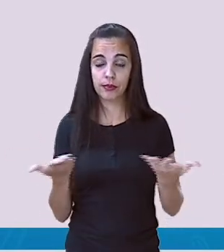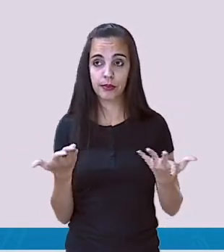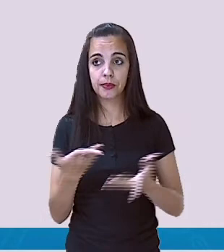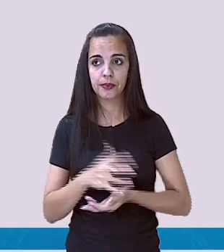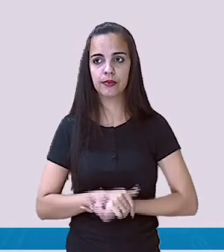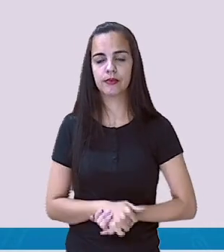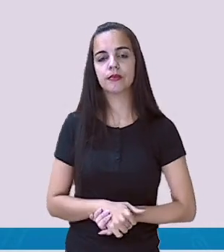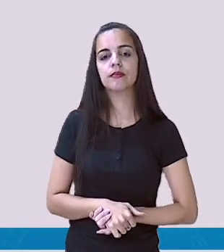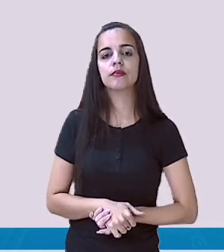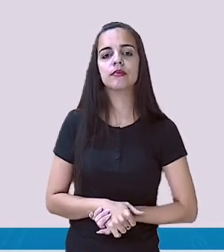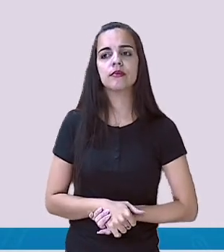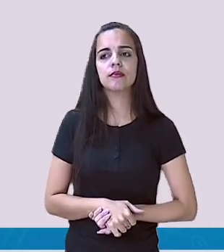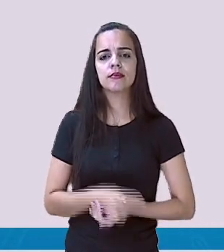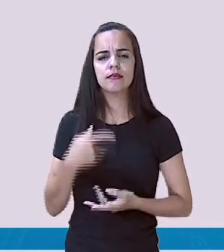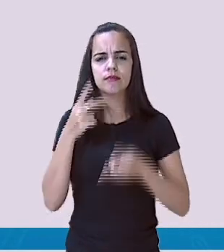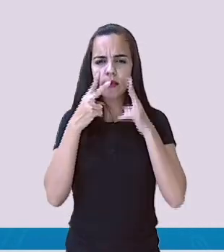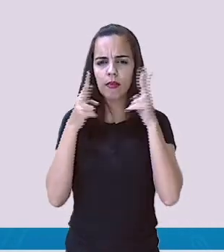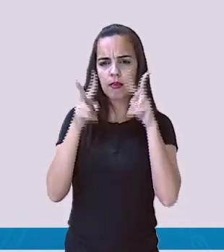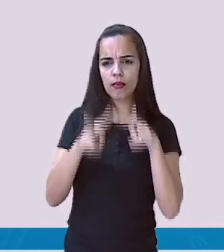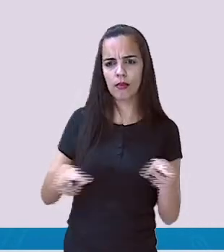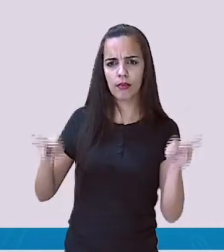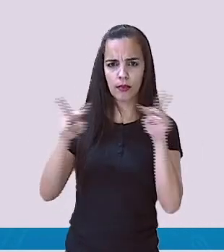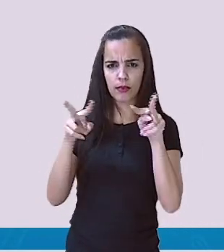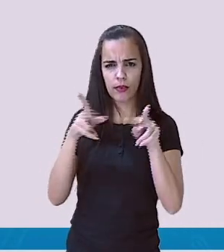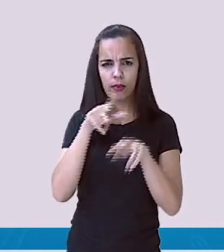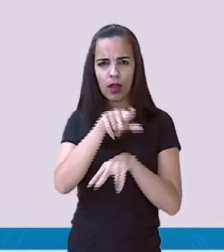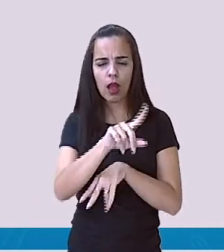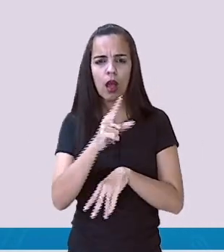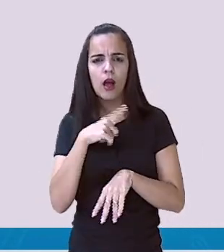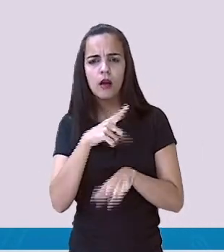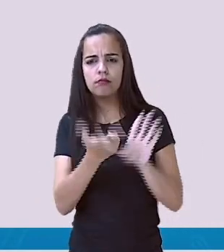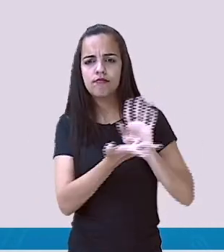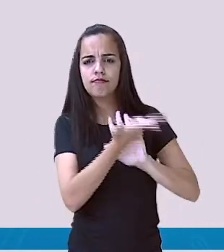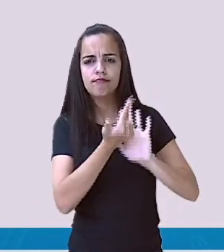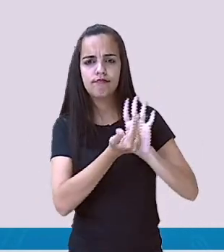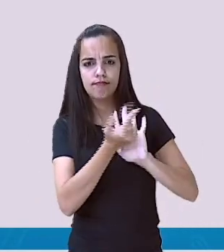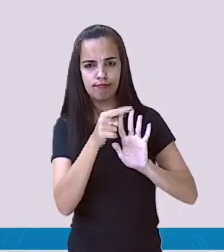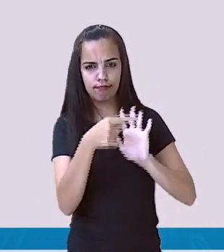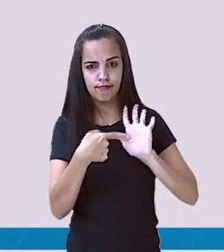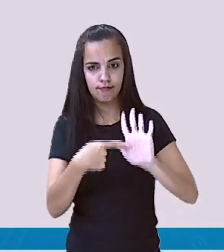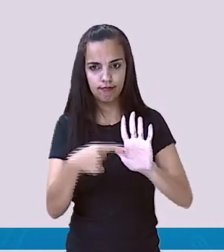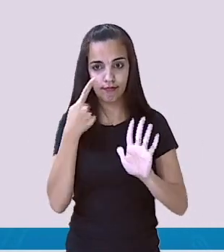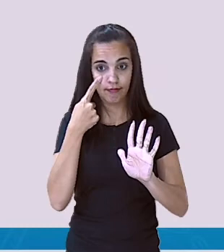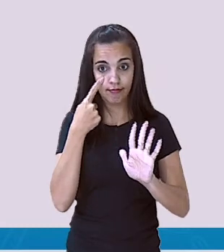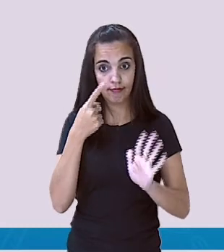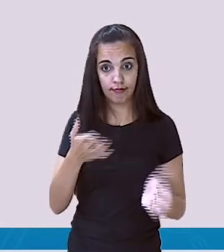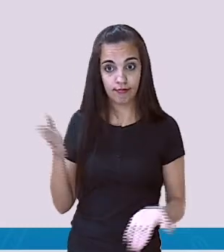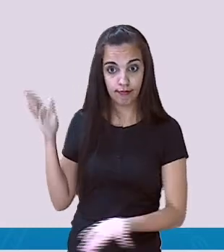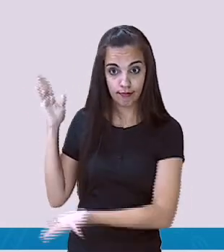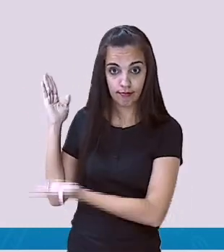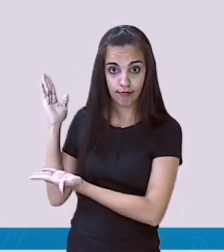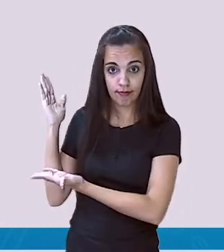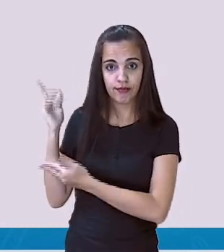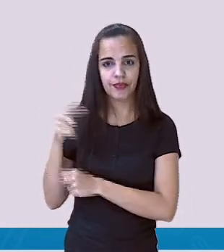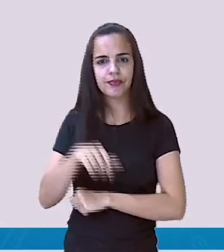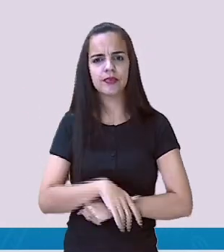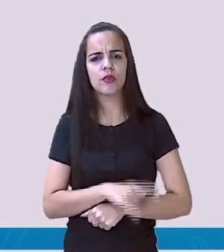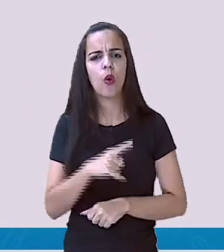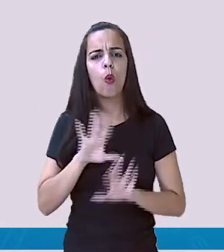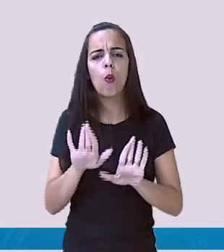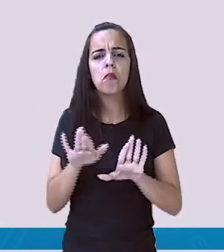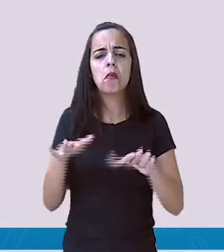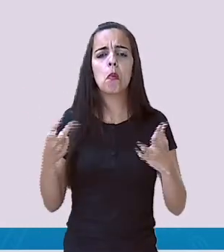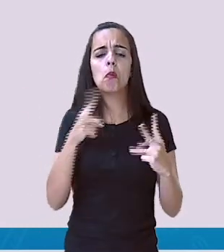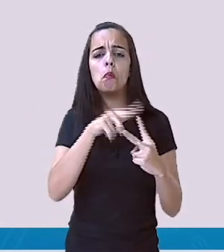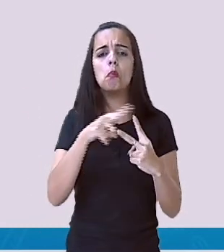que eu trouxe para vocês. Observem as duas imagens que estão apresentadas aí para vocês. E diga qual